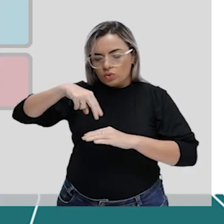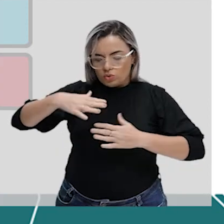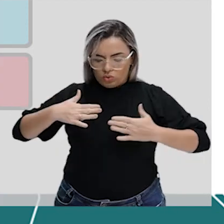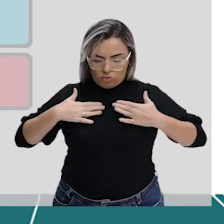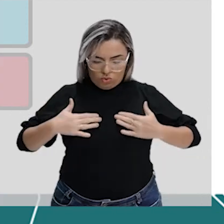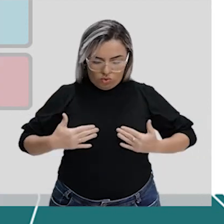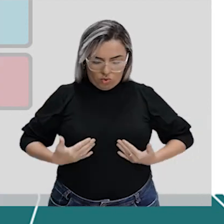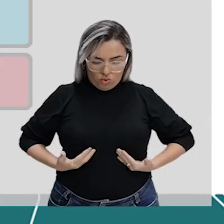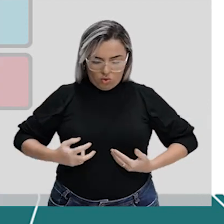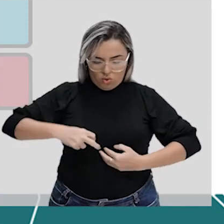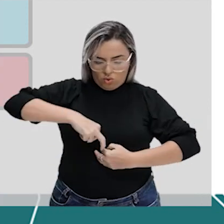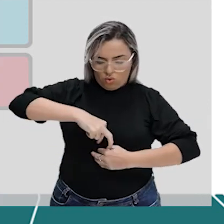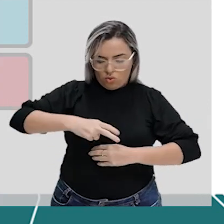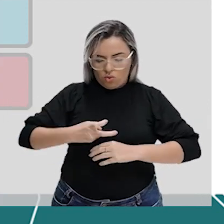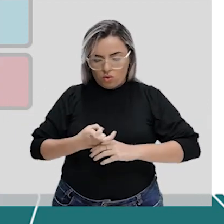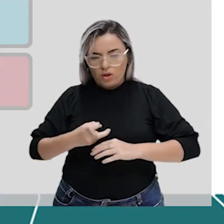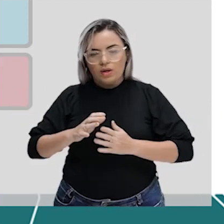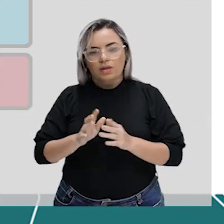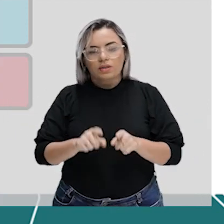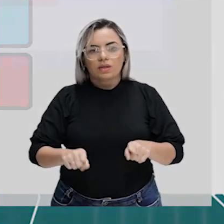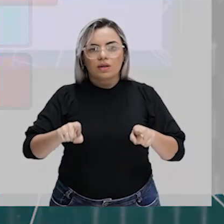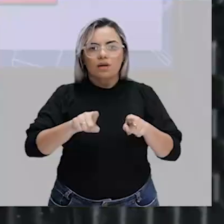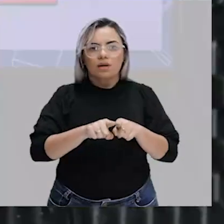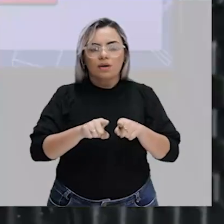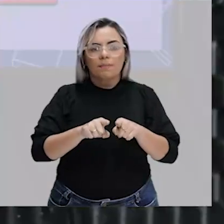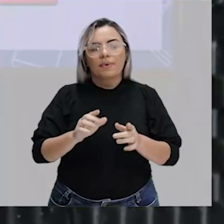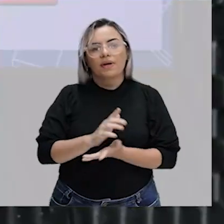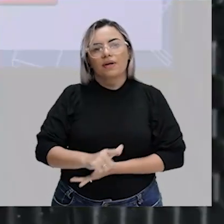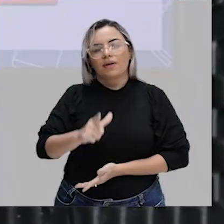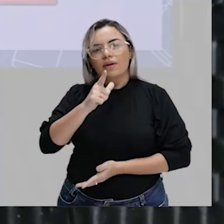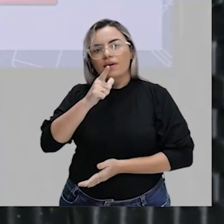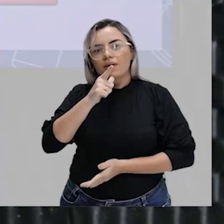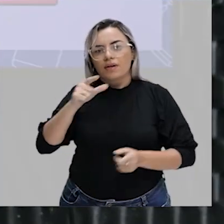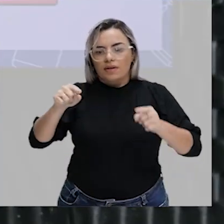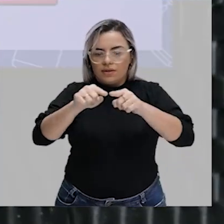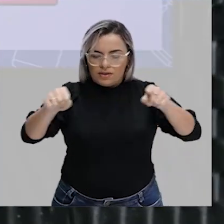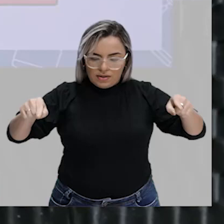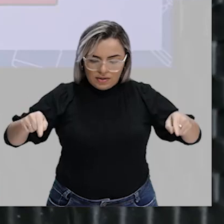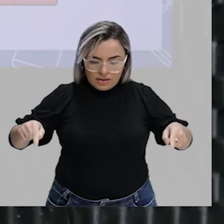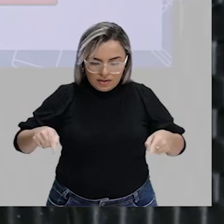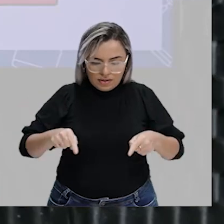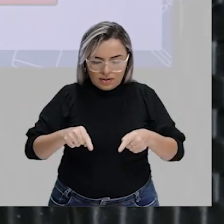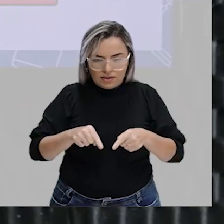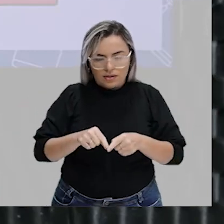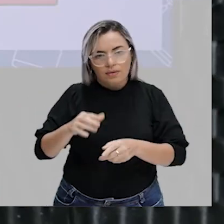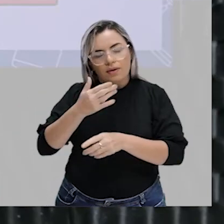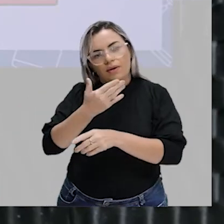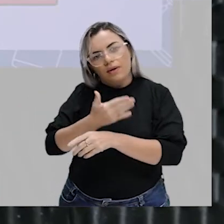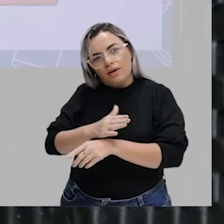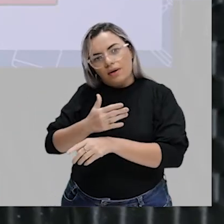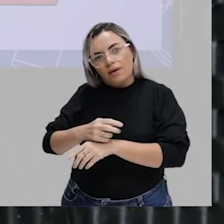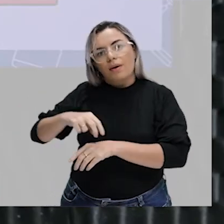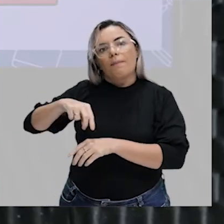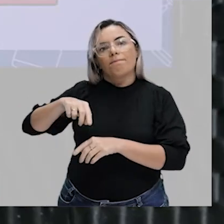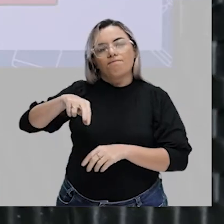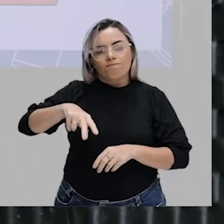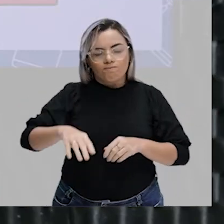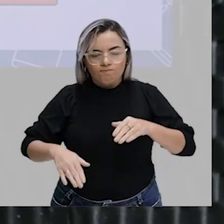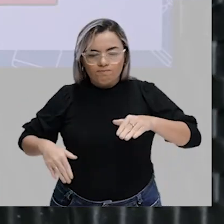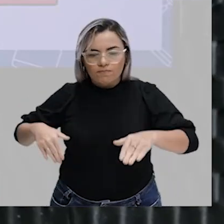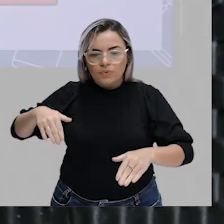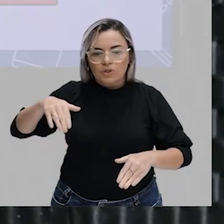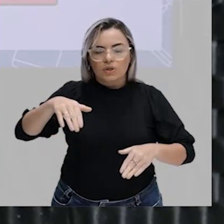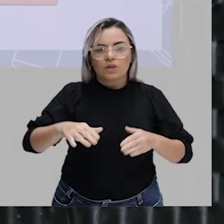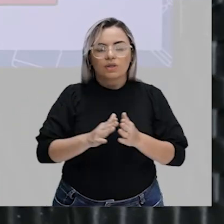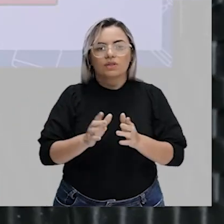da hidroginástica, eu posso falar do próprio CrossFit, por exemplo, pode ser uma ginástica. Existe